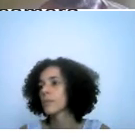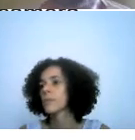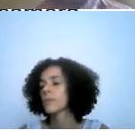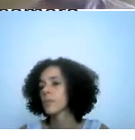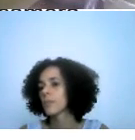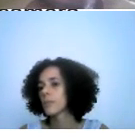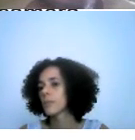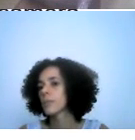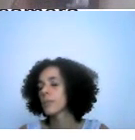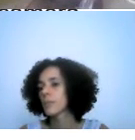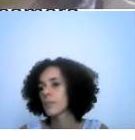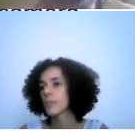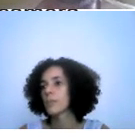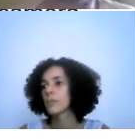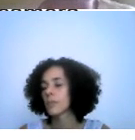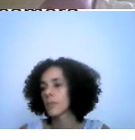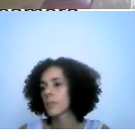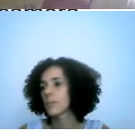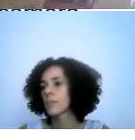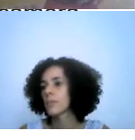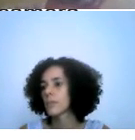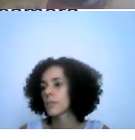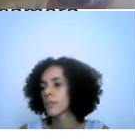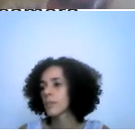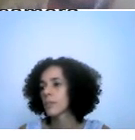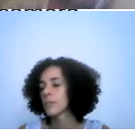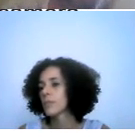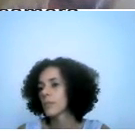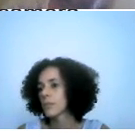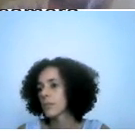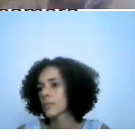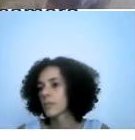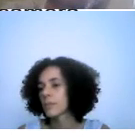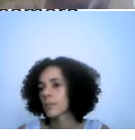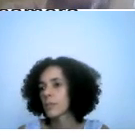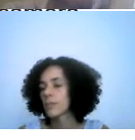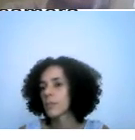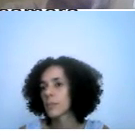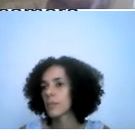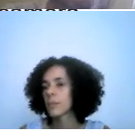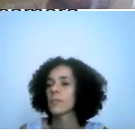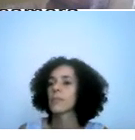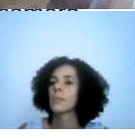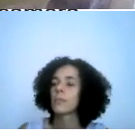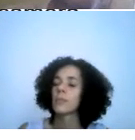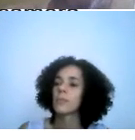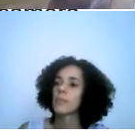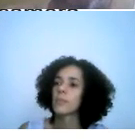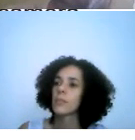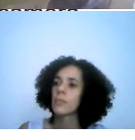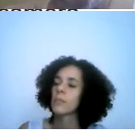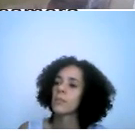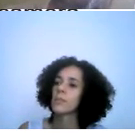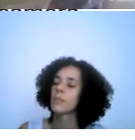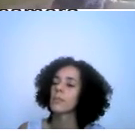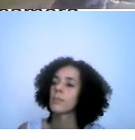introduções acidentais ou involuntárias, que ocorrem acidentalmente, como no caso de pragas agrícolas e vetores de doenças, como